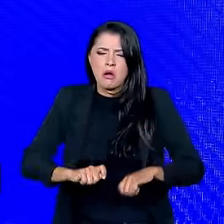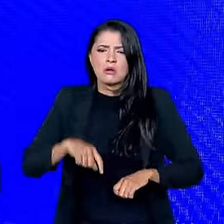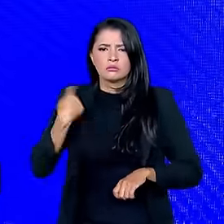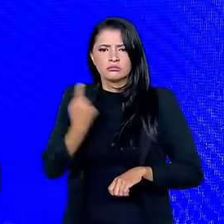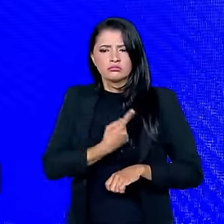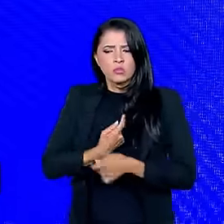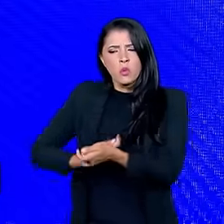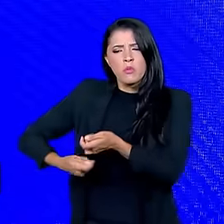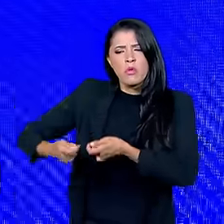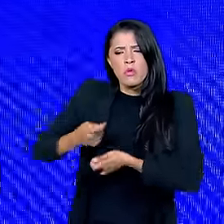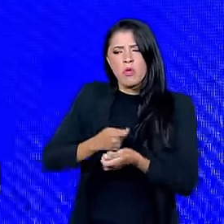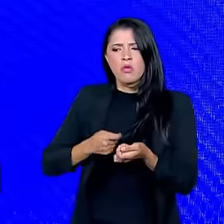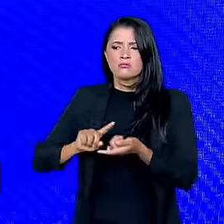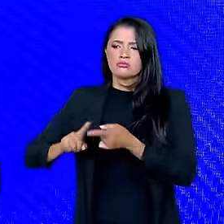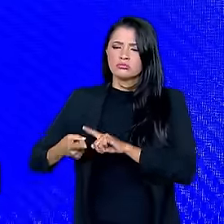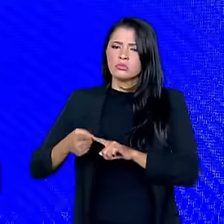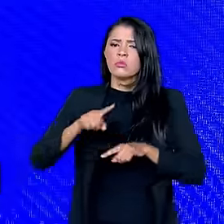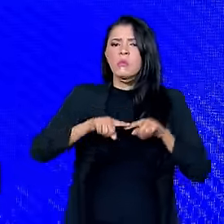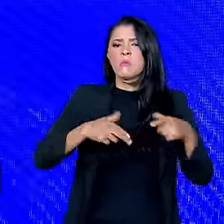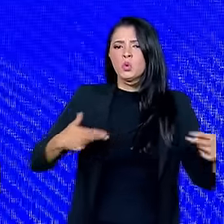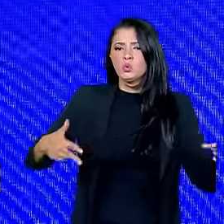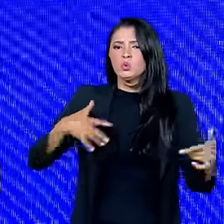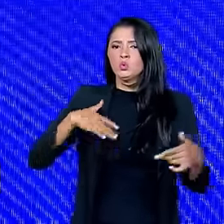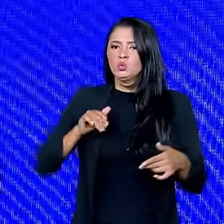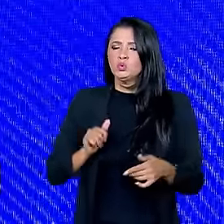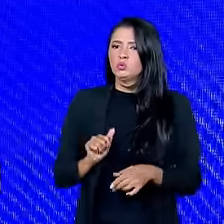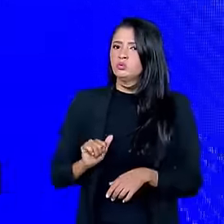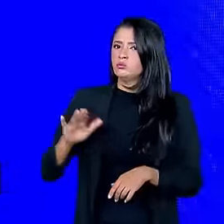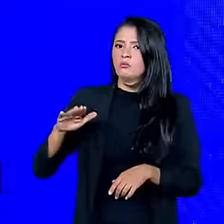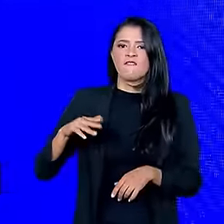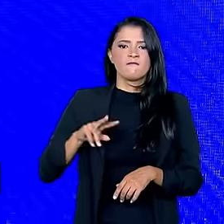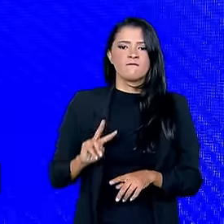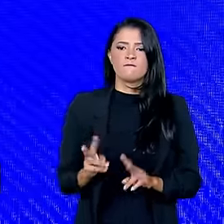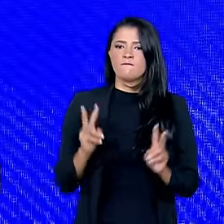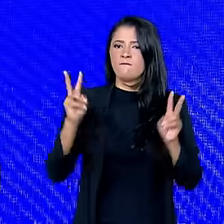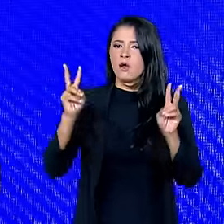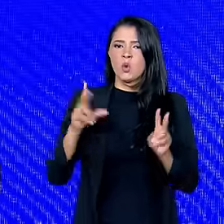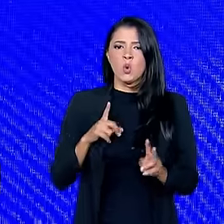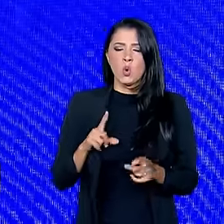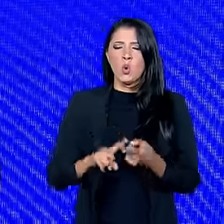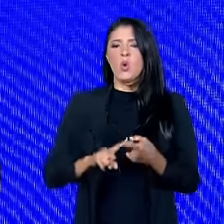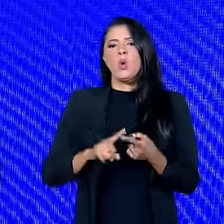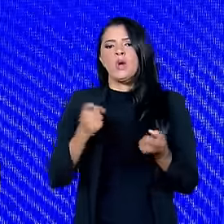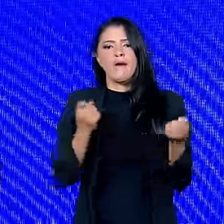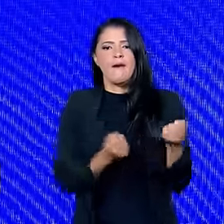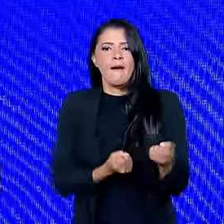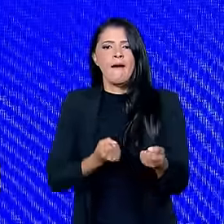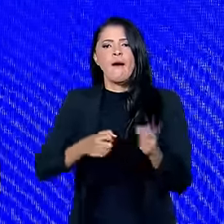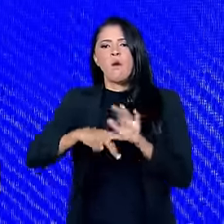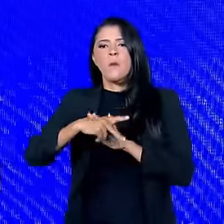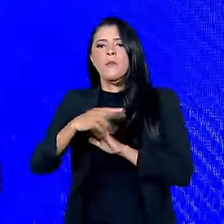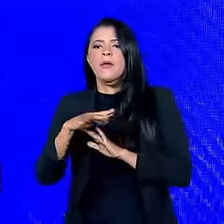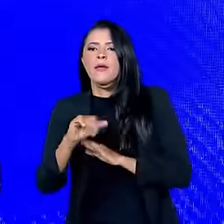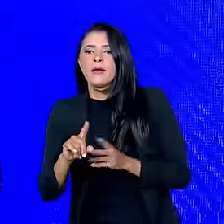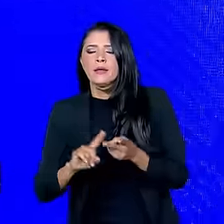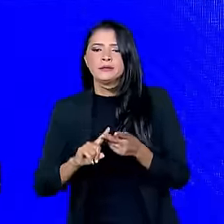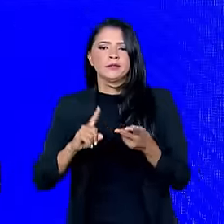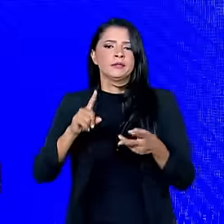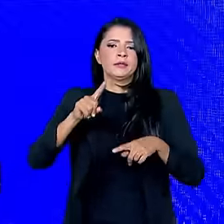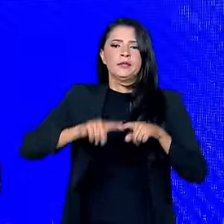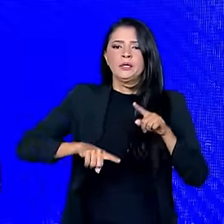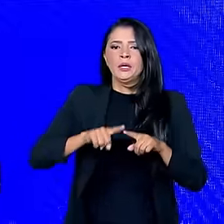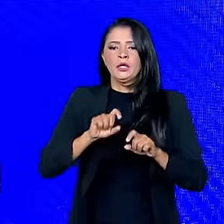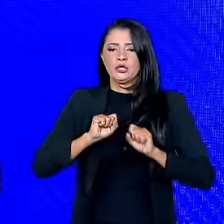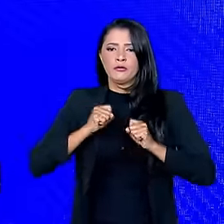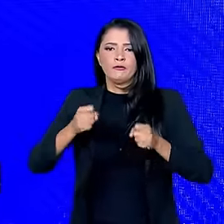pauta comercial com produtos de maior valor agregado, como autopeças, produtos de defesa e aeronaves